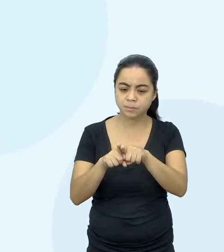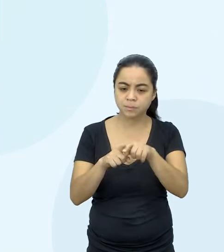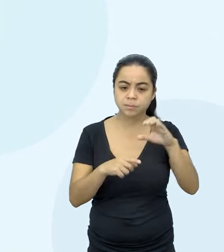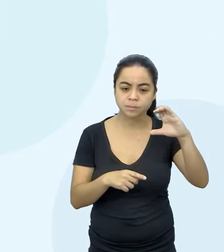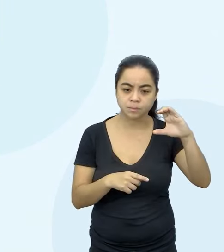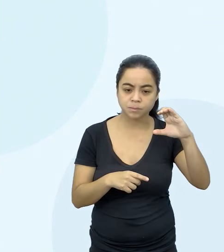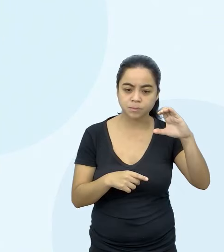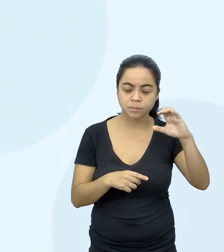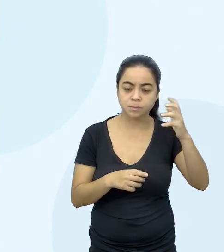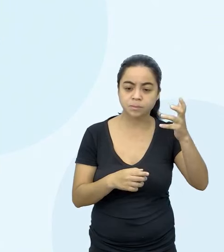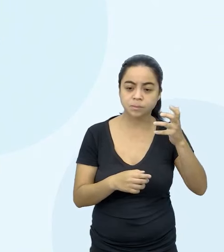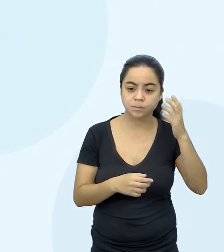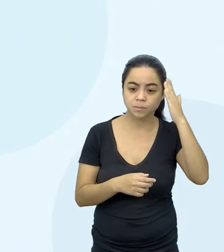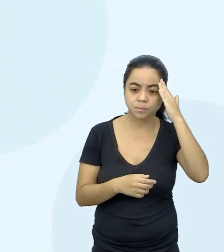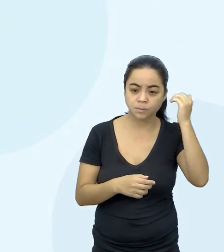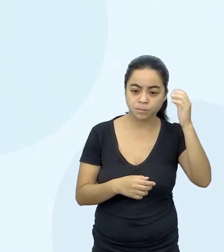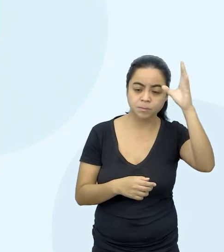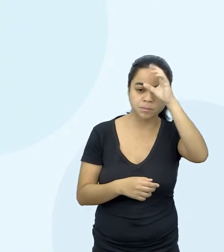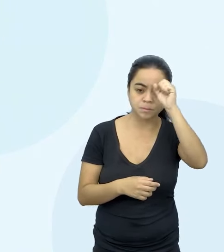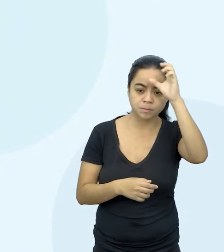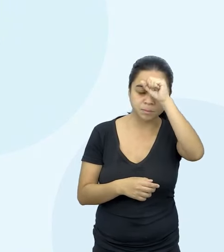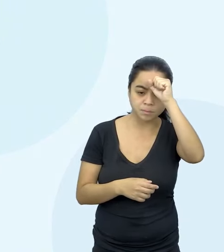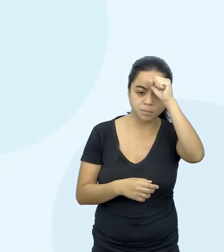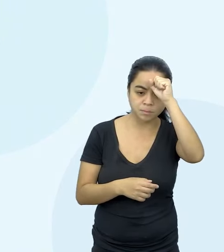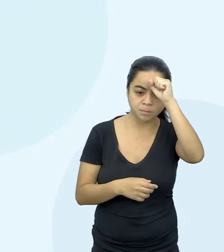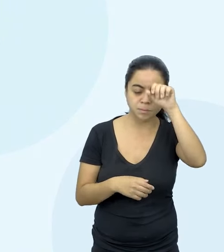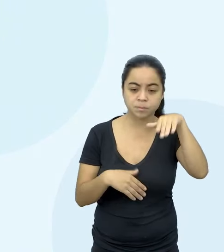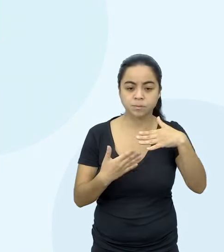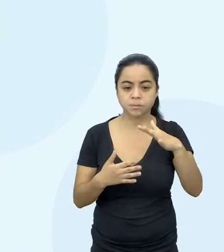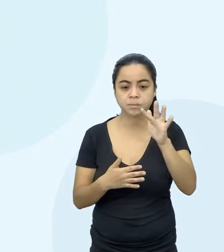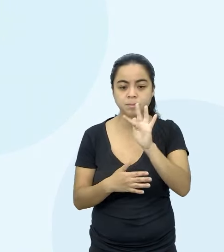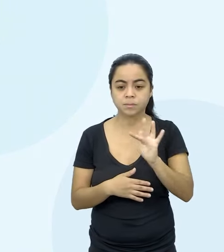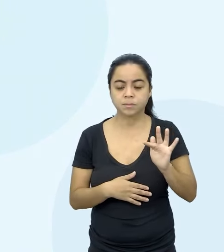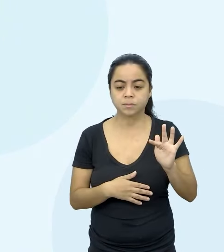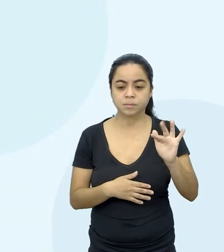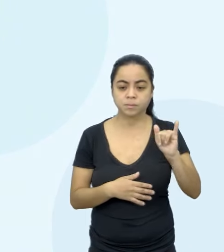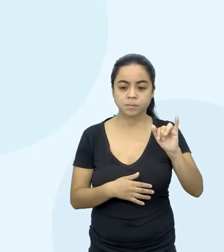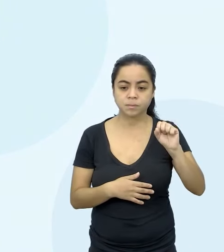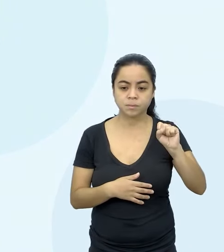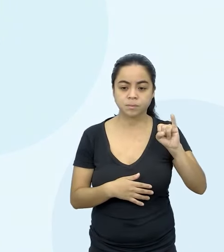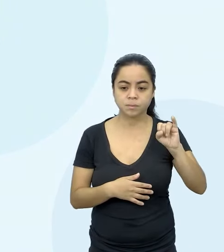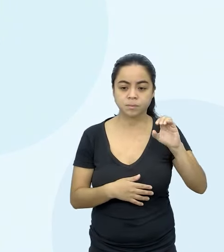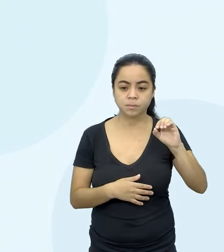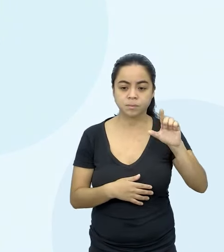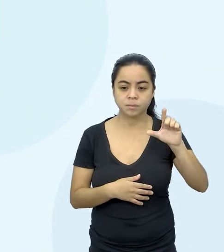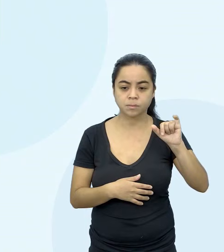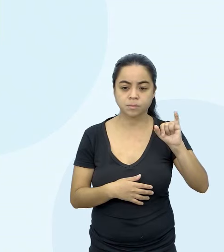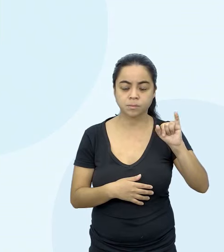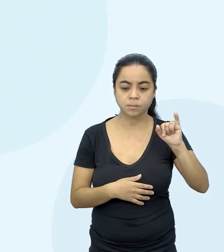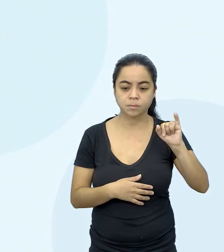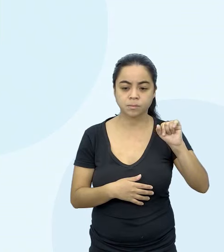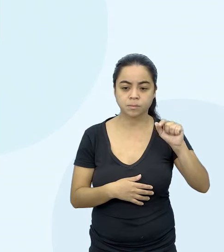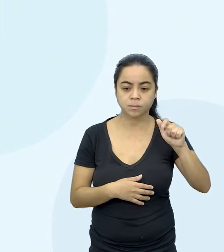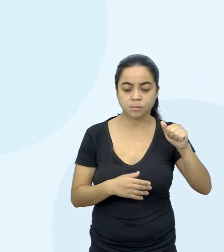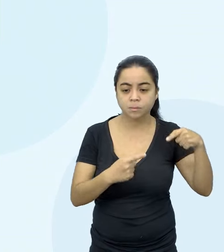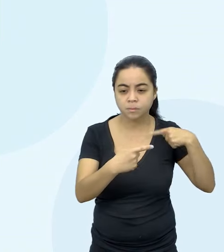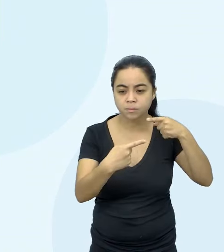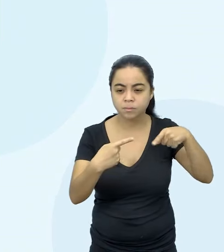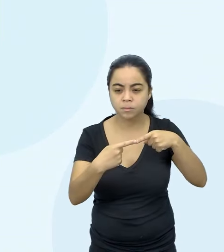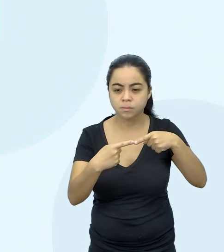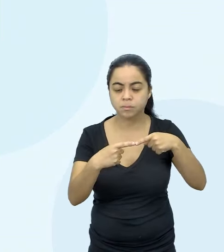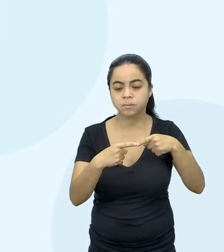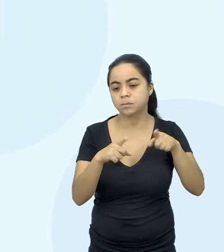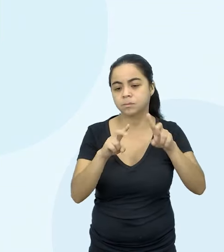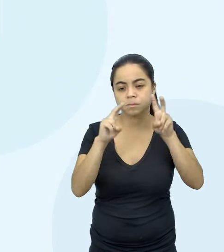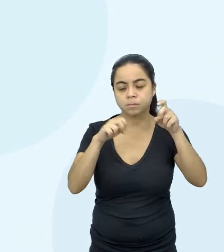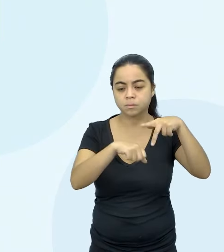sei, o que eu quero saber e o que eu aprendi, né? Então a fisiologia está movimentada nessa ação aí, tanto do vídeo do skate,